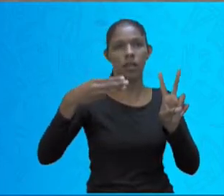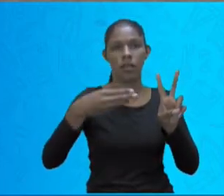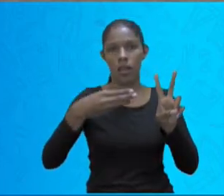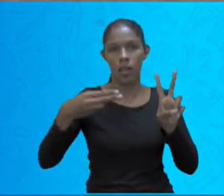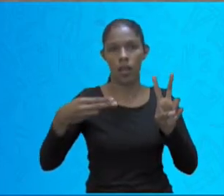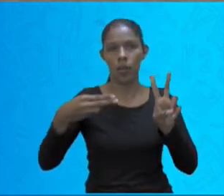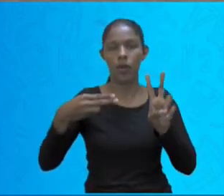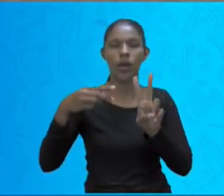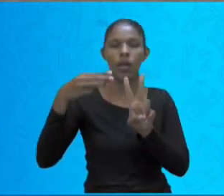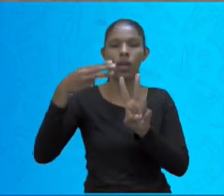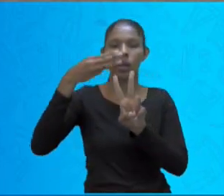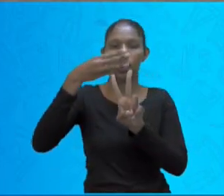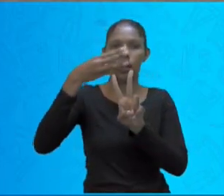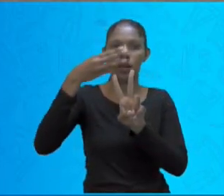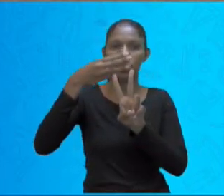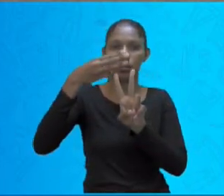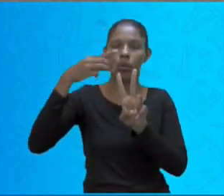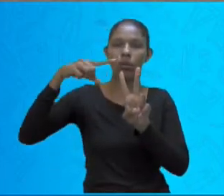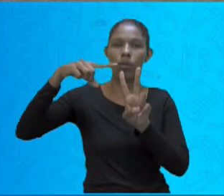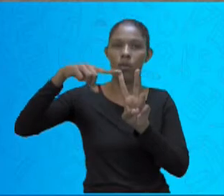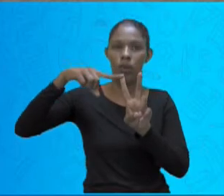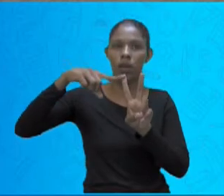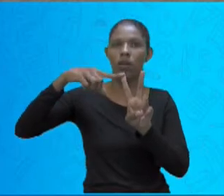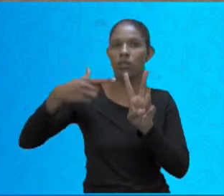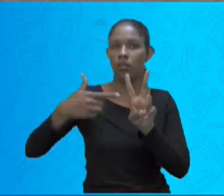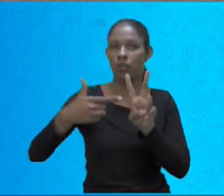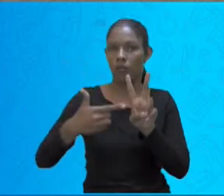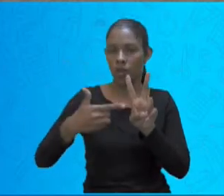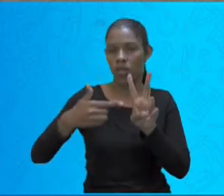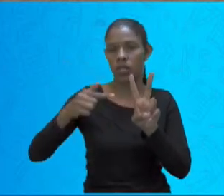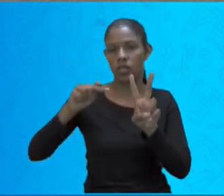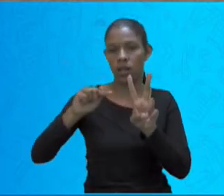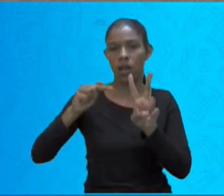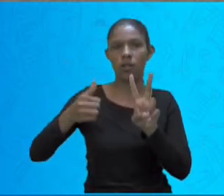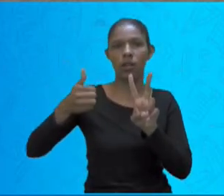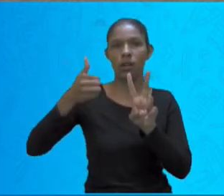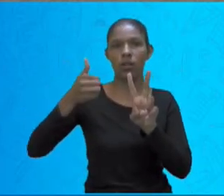a 3, porque 3 ao cubo é igual a 27.